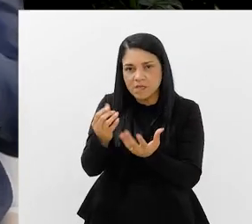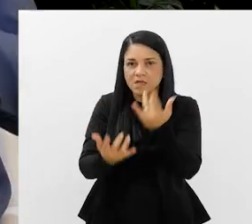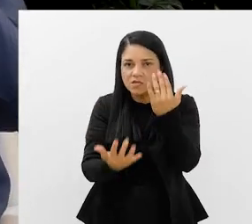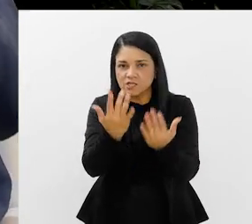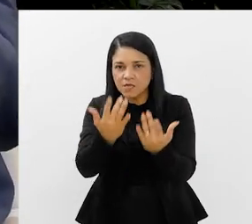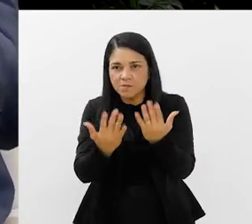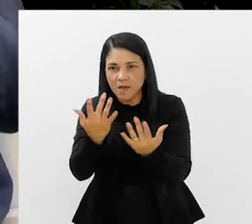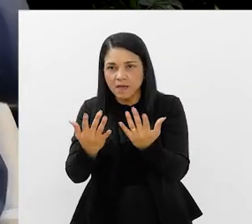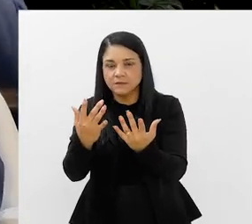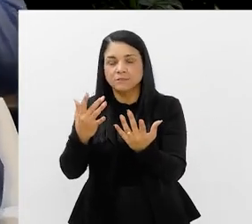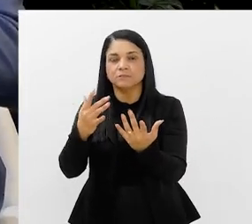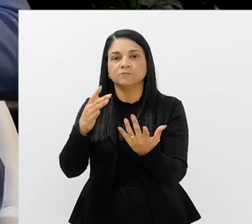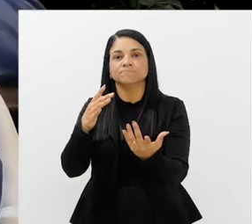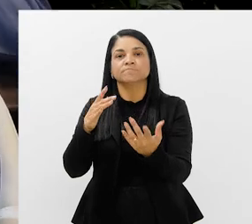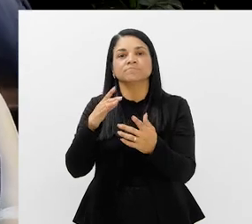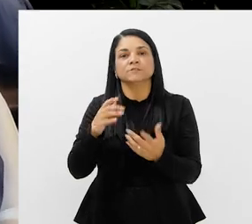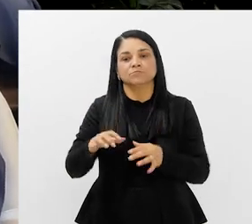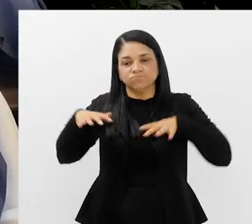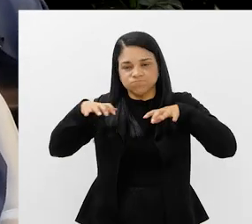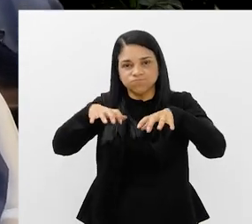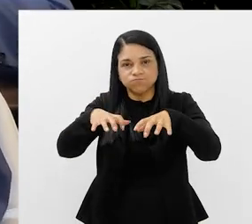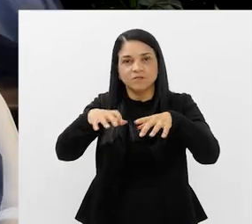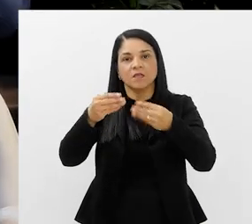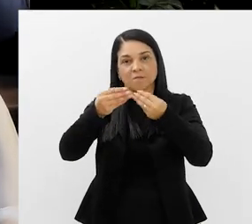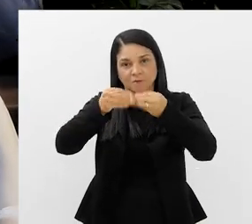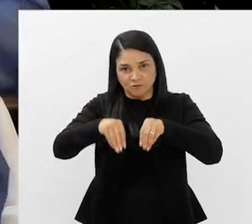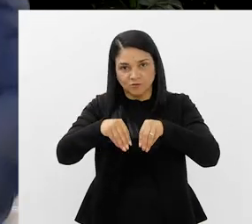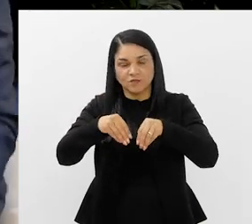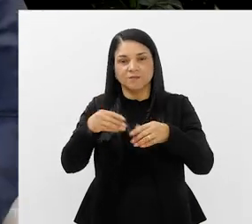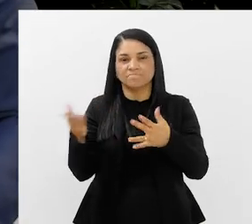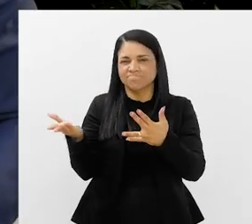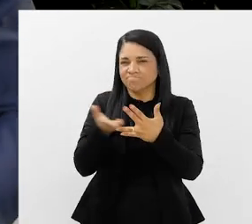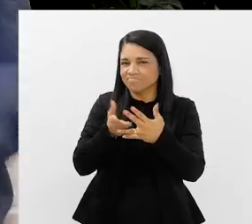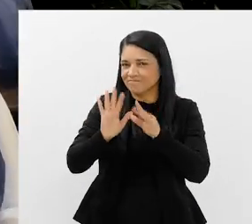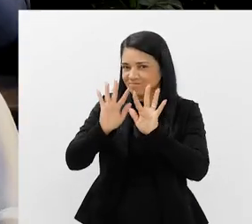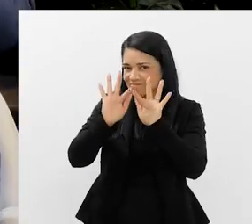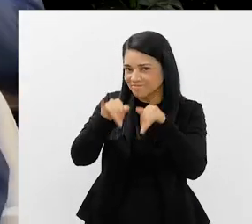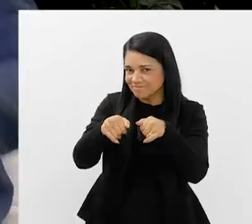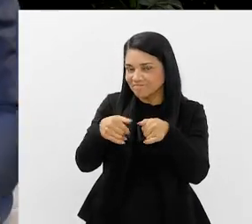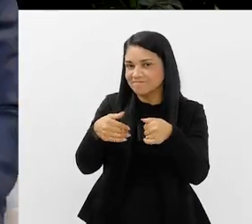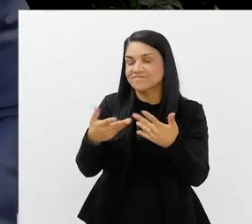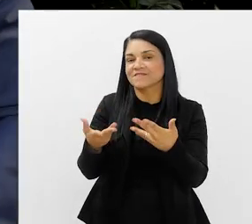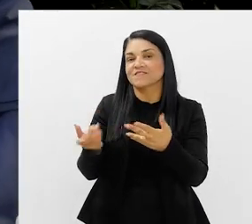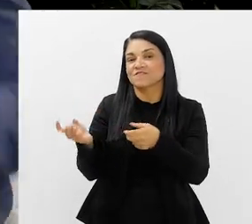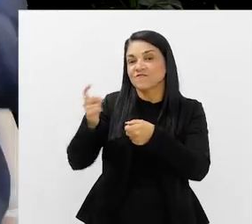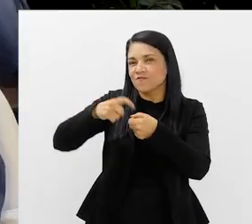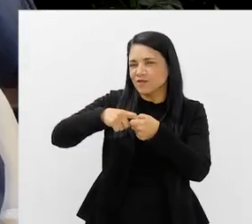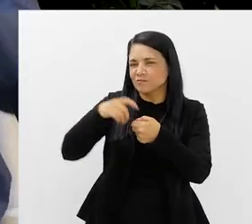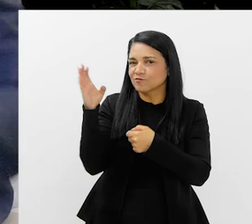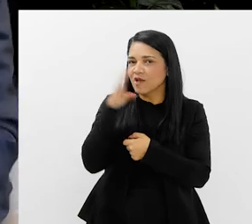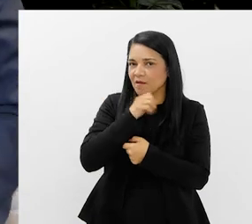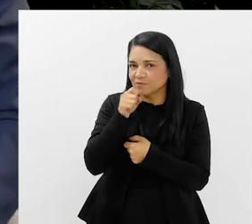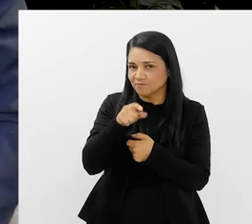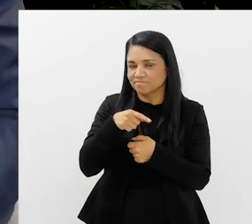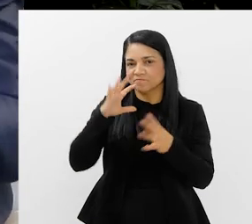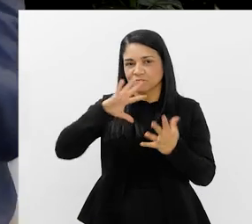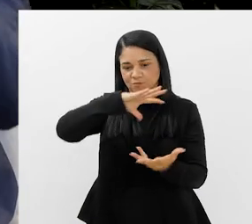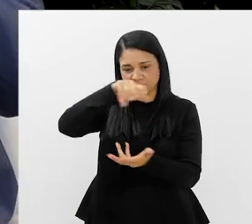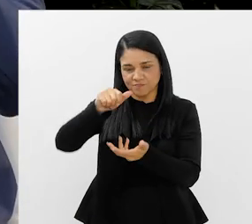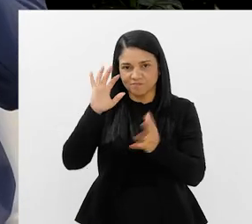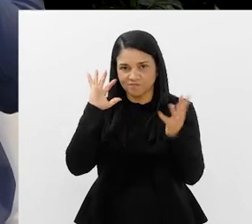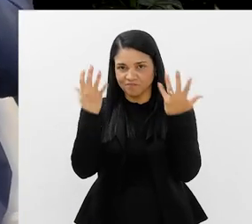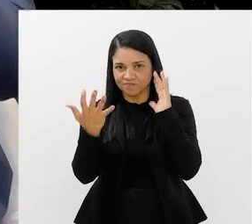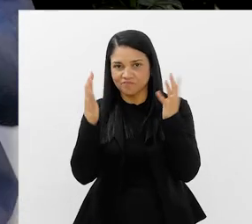de Ozônio, o Meio Ambiente, as queimadas e enchentes, aquilo que nos afeta. Bom, fechamos aqui o primeiro bloco e voltamos já já com mais